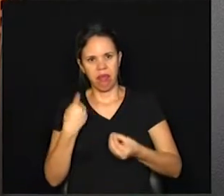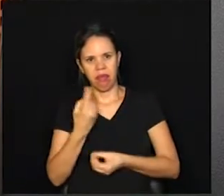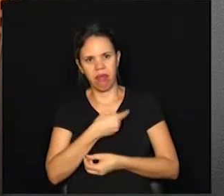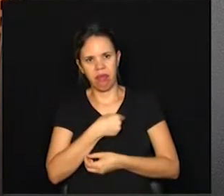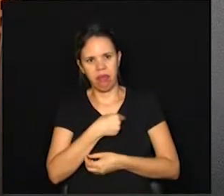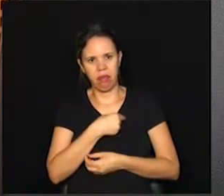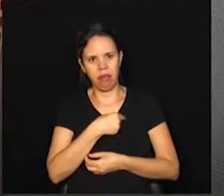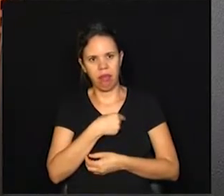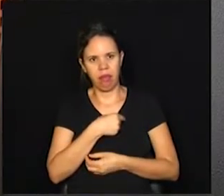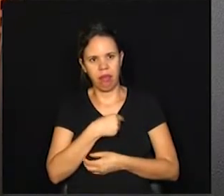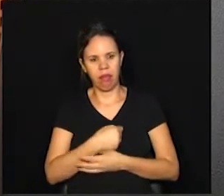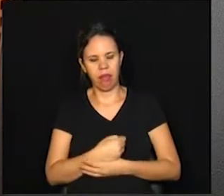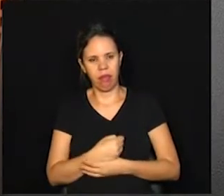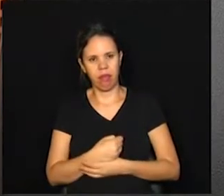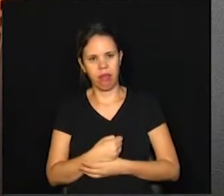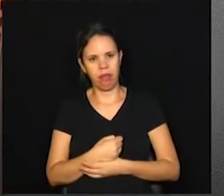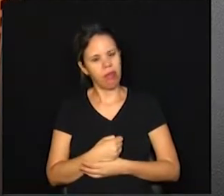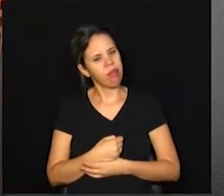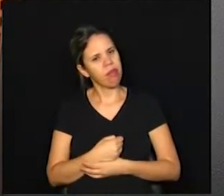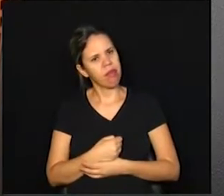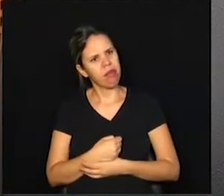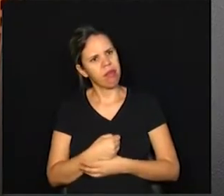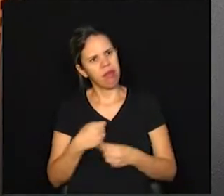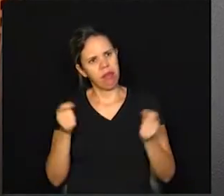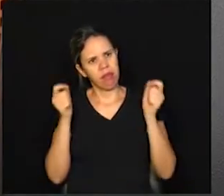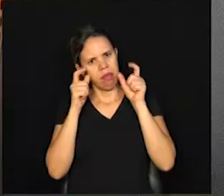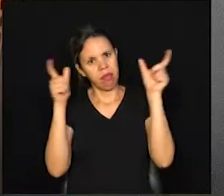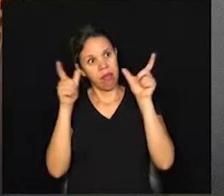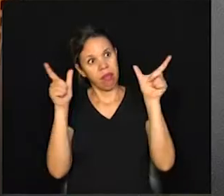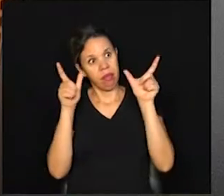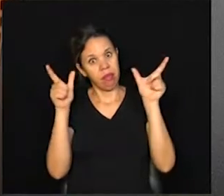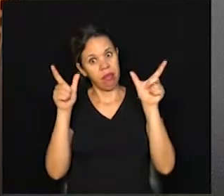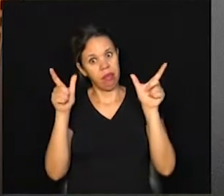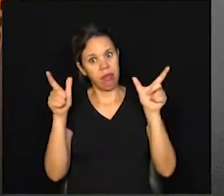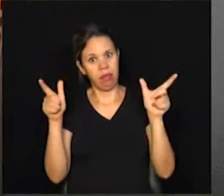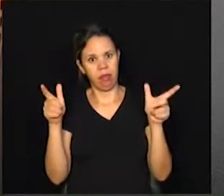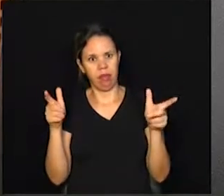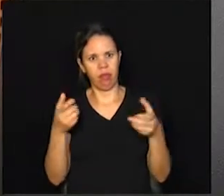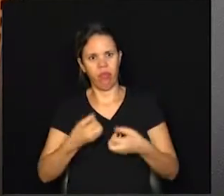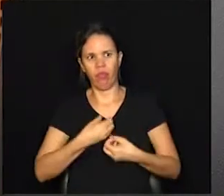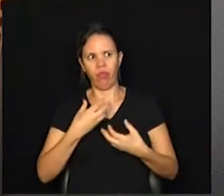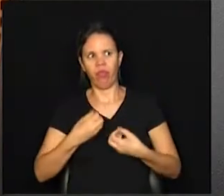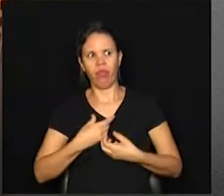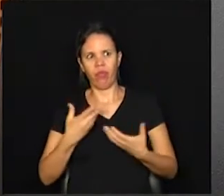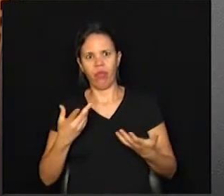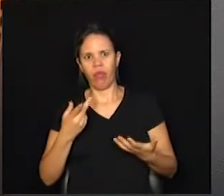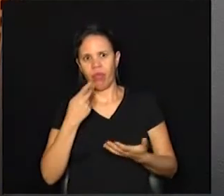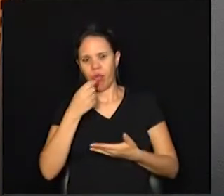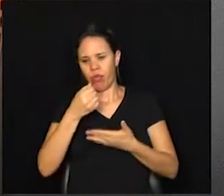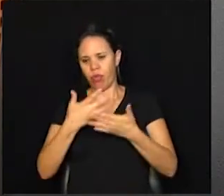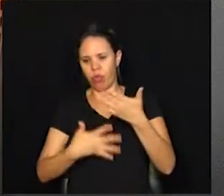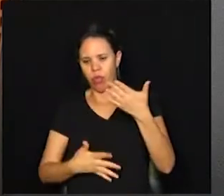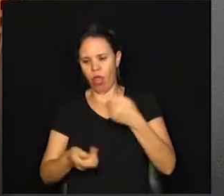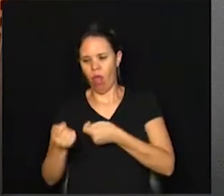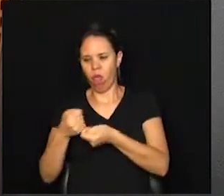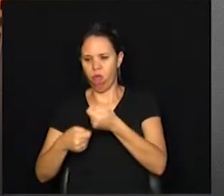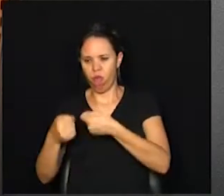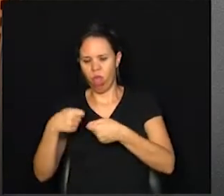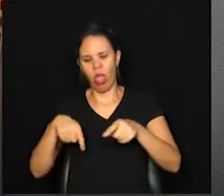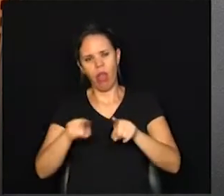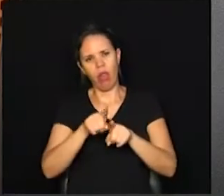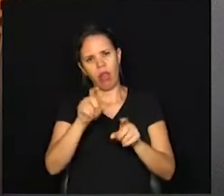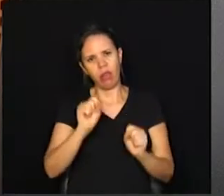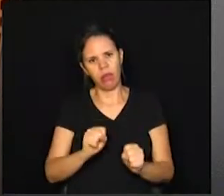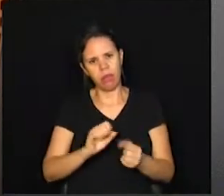fica, assim, bastante chocado com essas informações, tanto na área econômica, como você